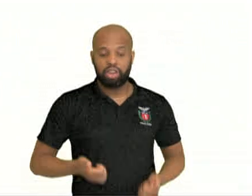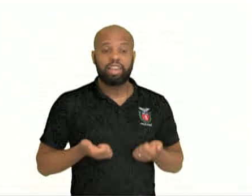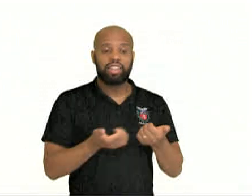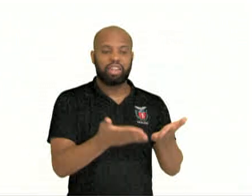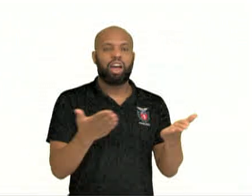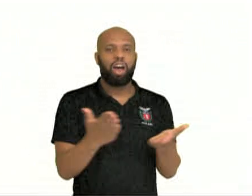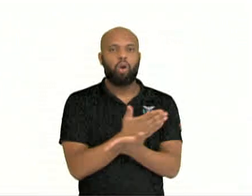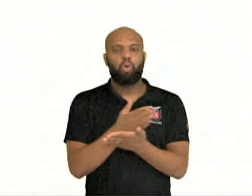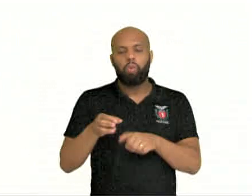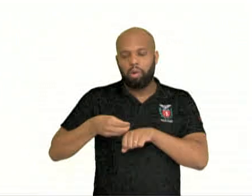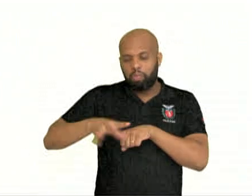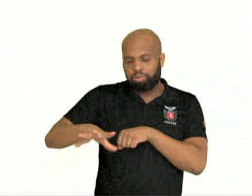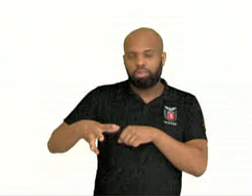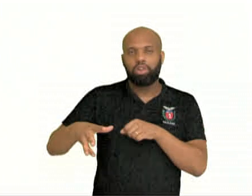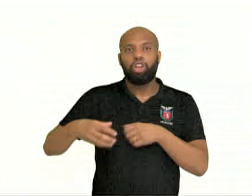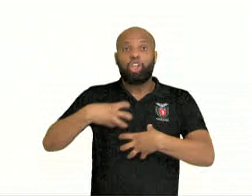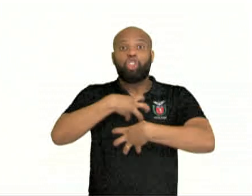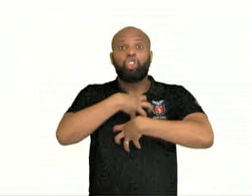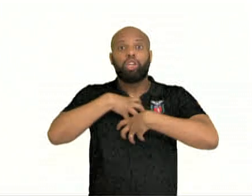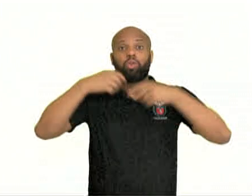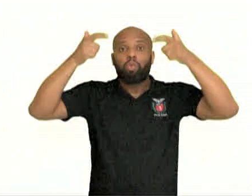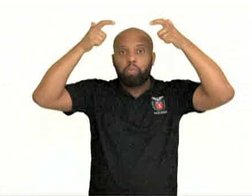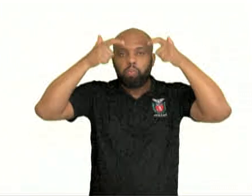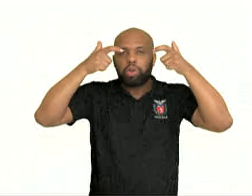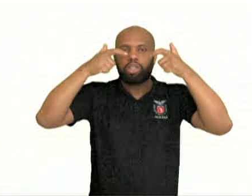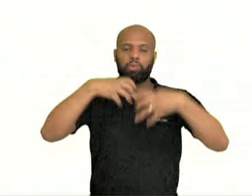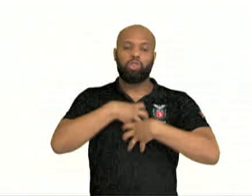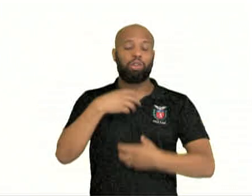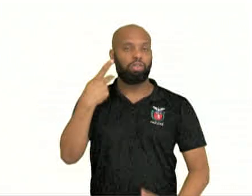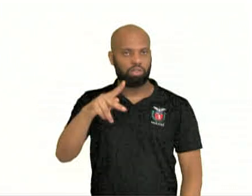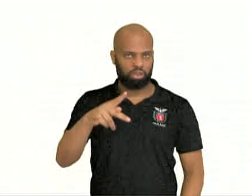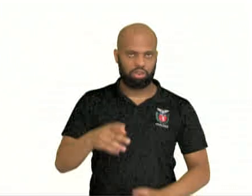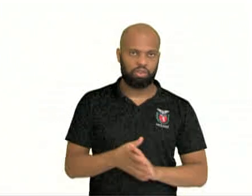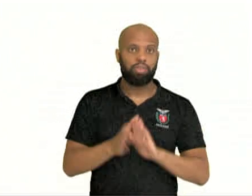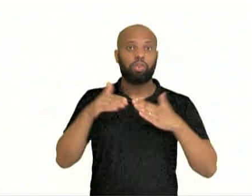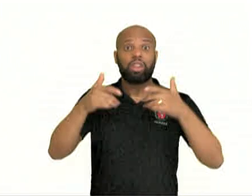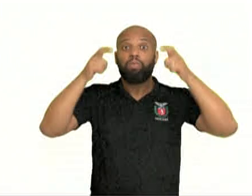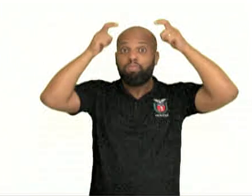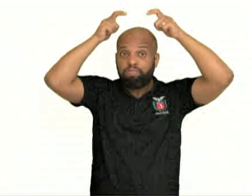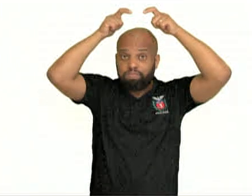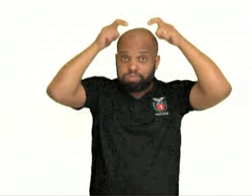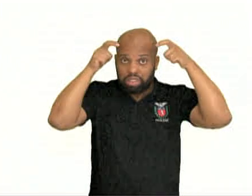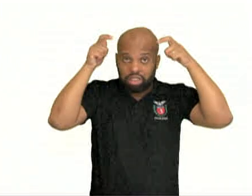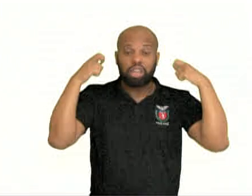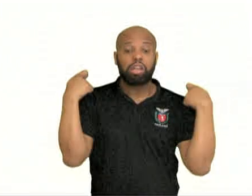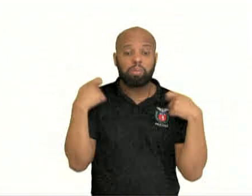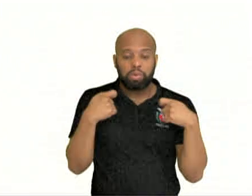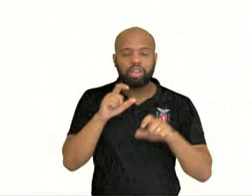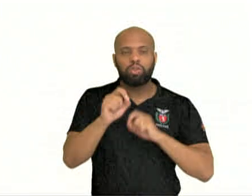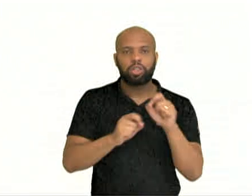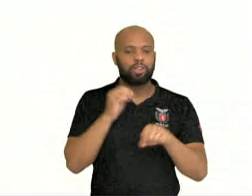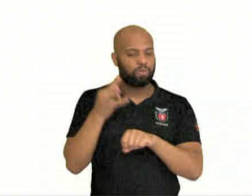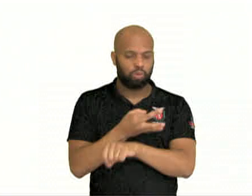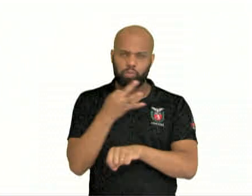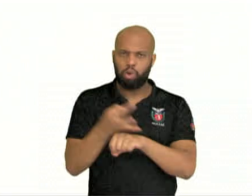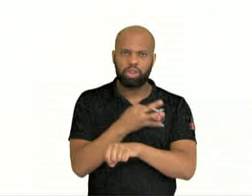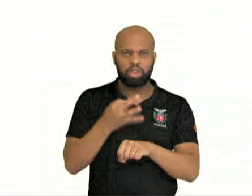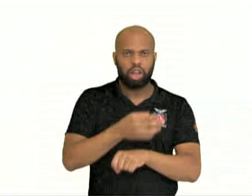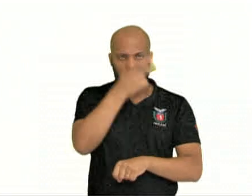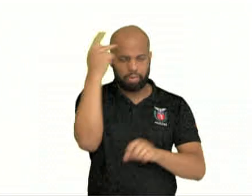dicas de como um príncipe deve proceder. O príncipe precisa resistir aos